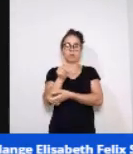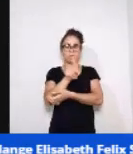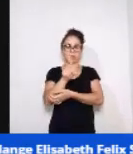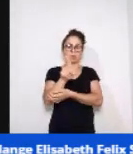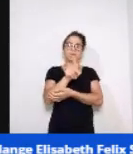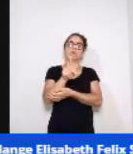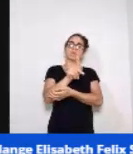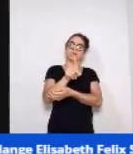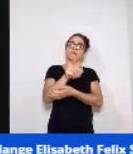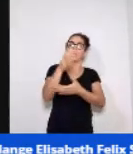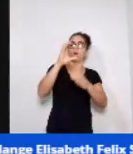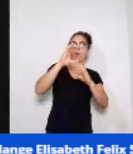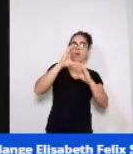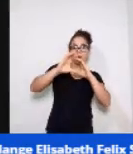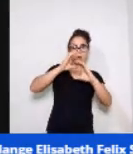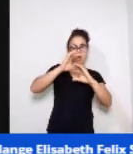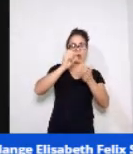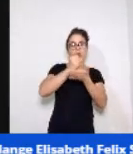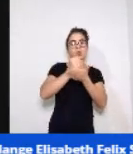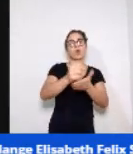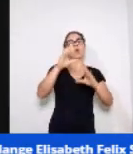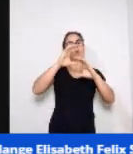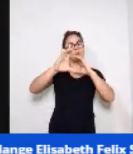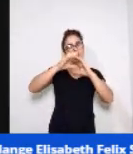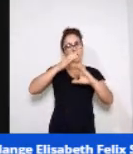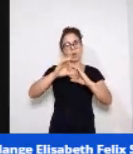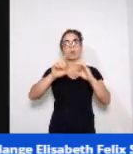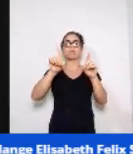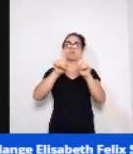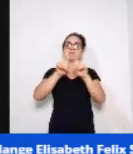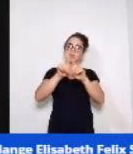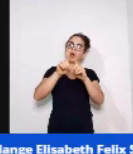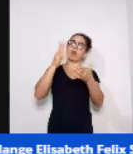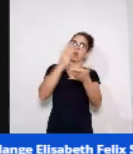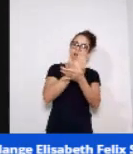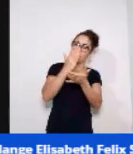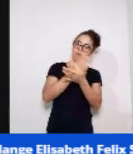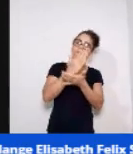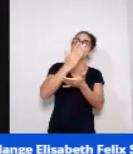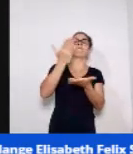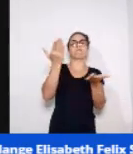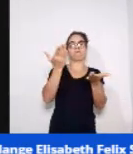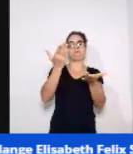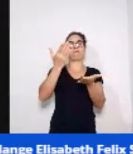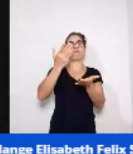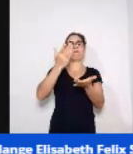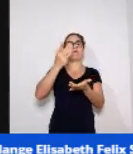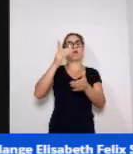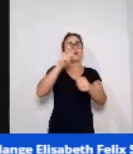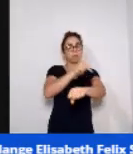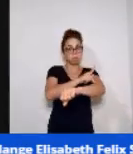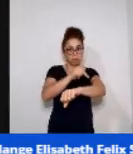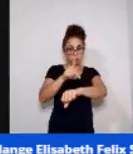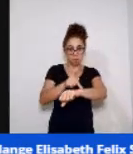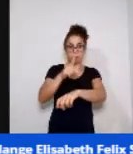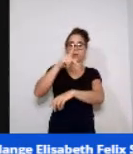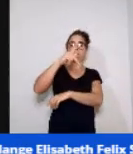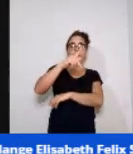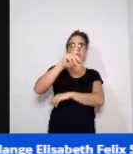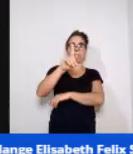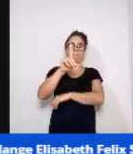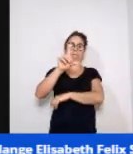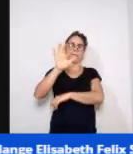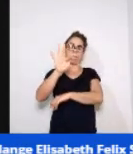no ensino. Livros didáticos em formato de PDF e também a nossa rádio REME, quem